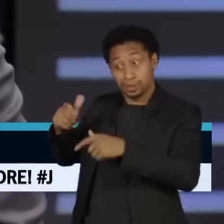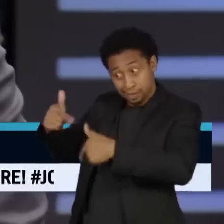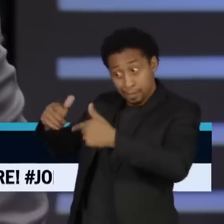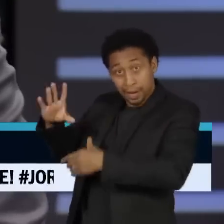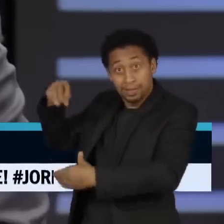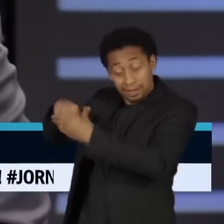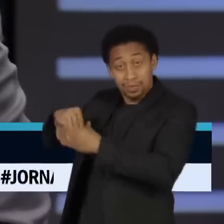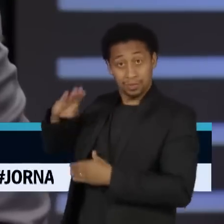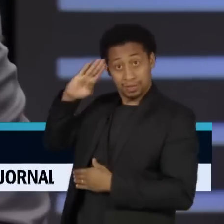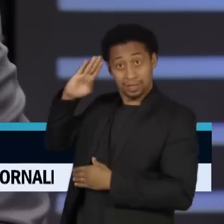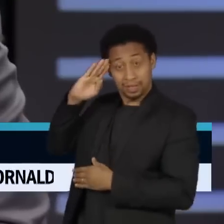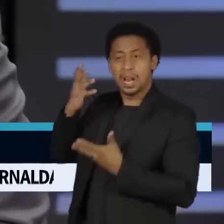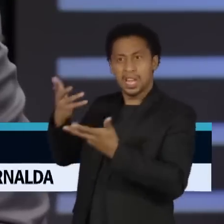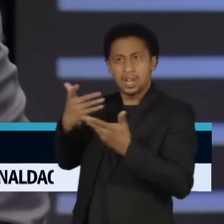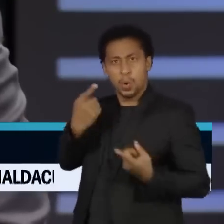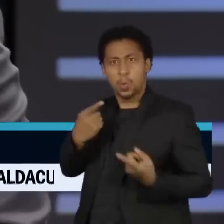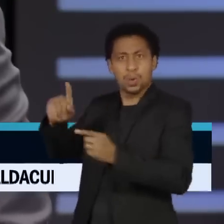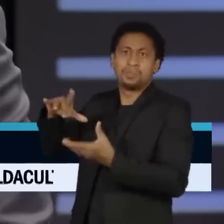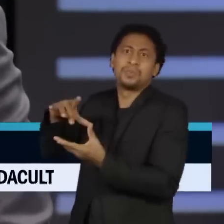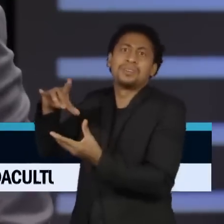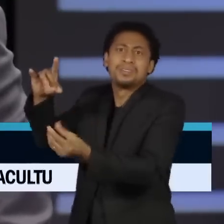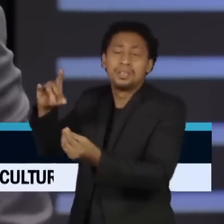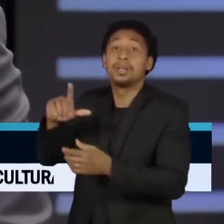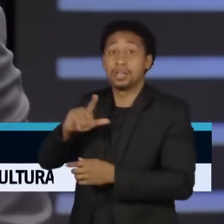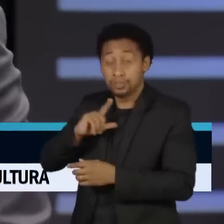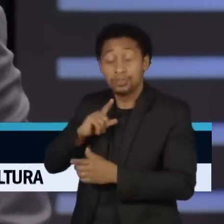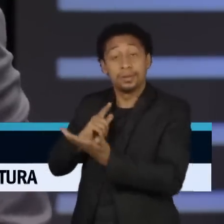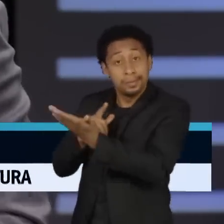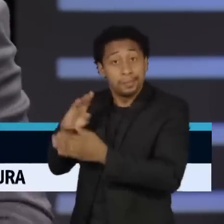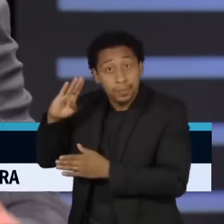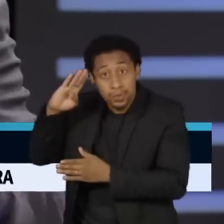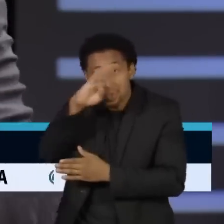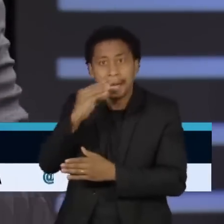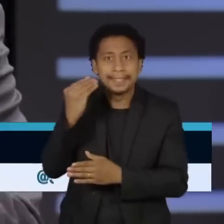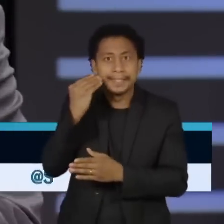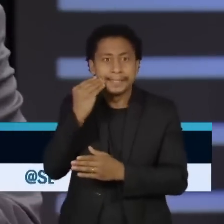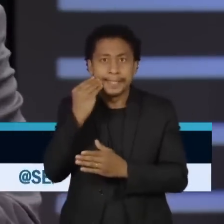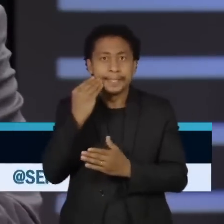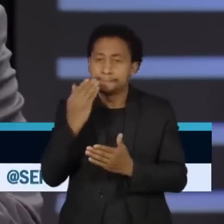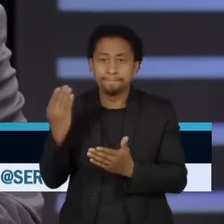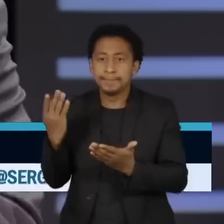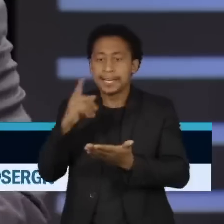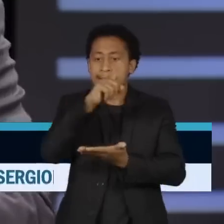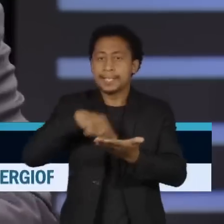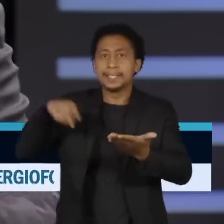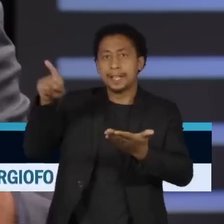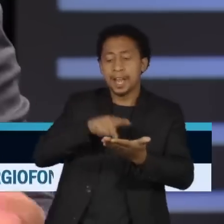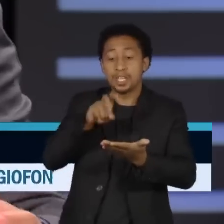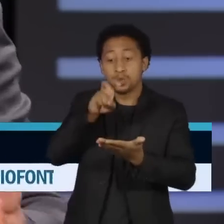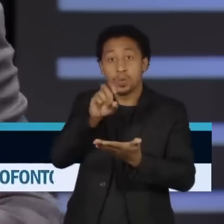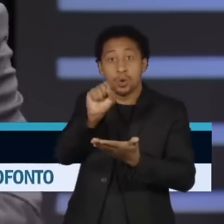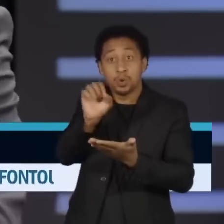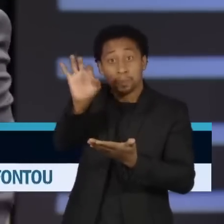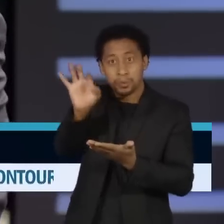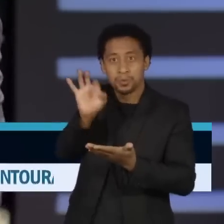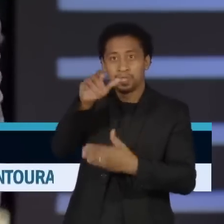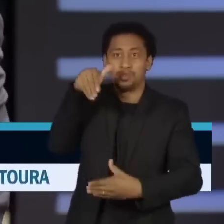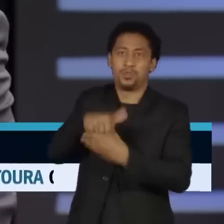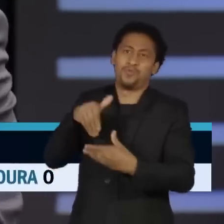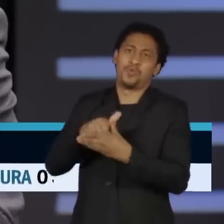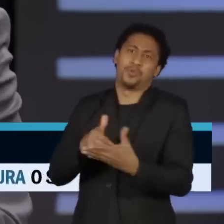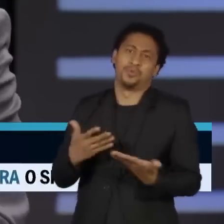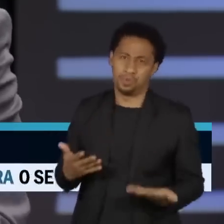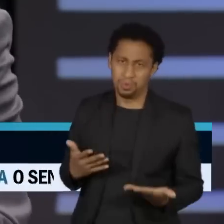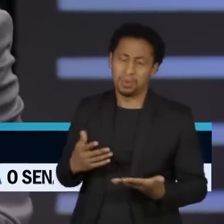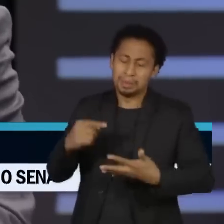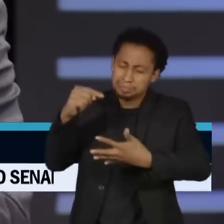Tivemos uma ação do PL de Jair Bolsonaro tentando anular 59% dos votos. E agora temos essa história. Se você vai conectar, se você vai analisar